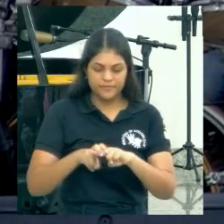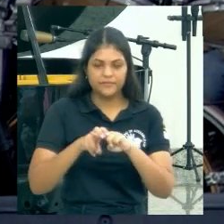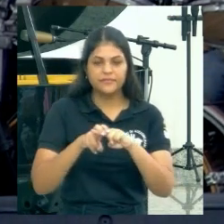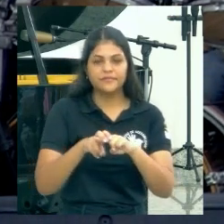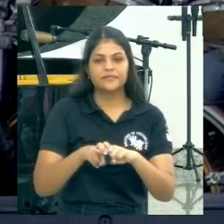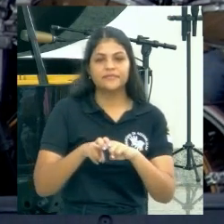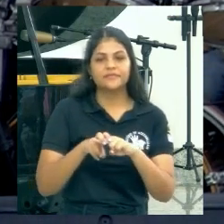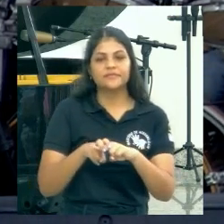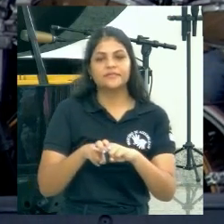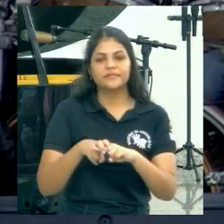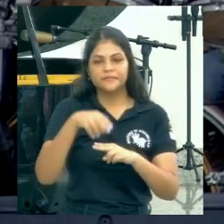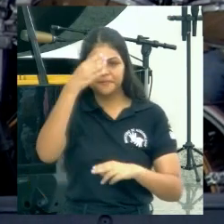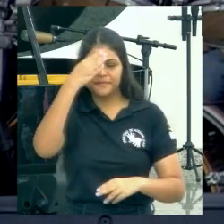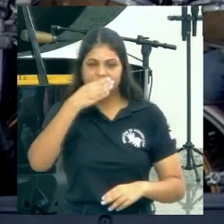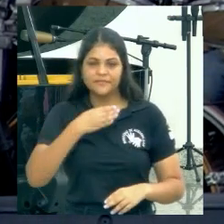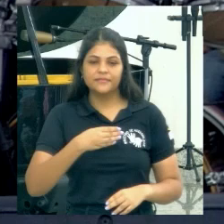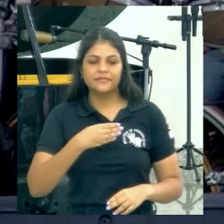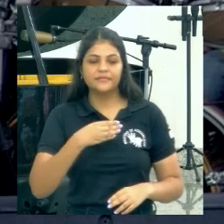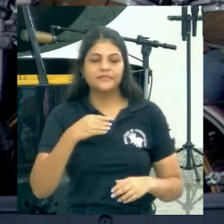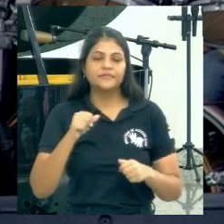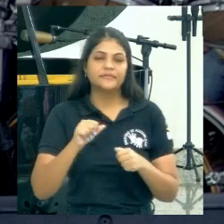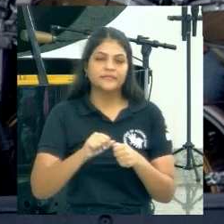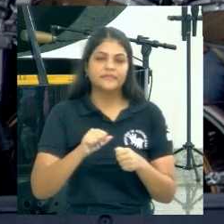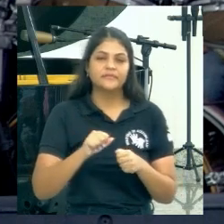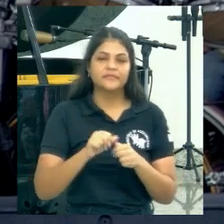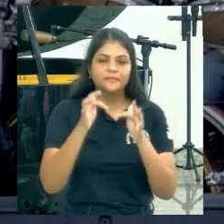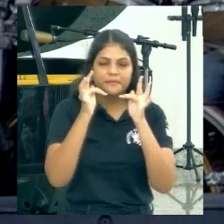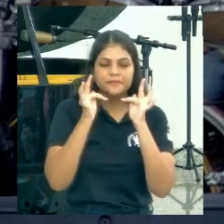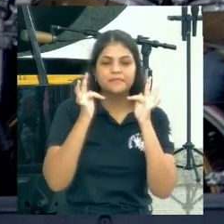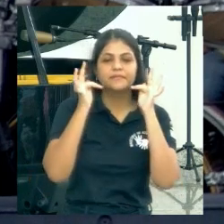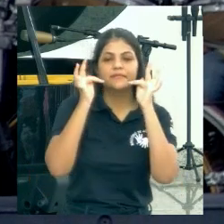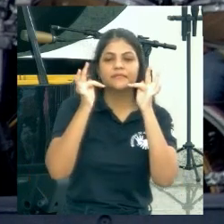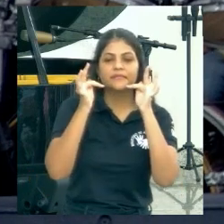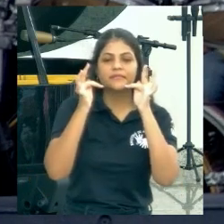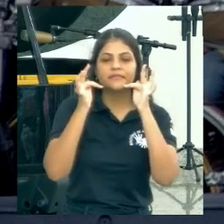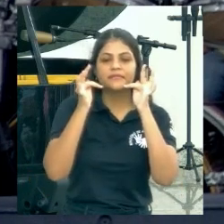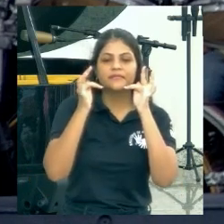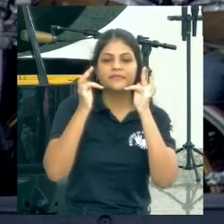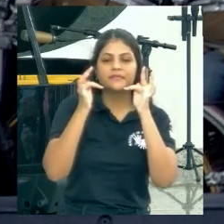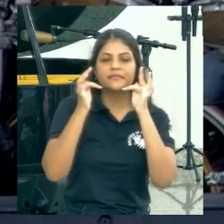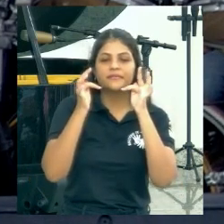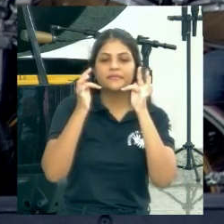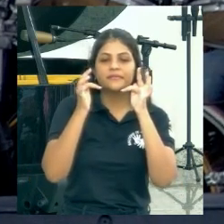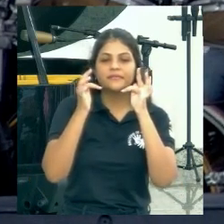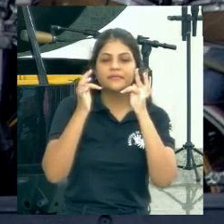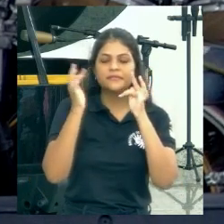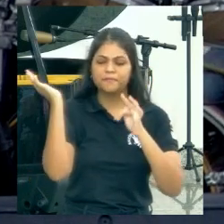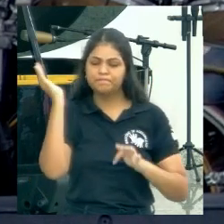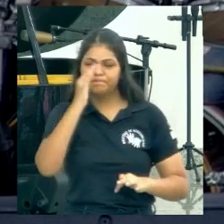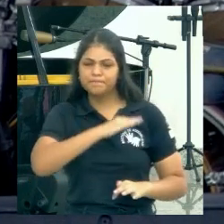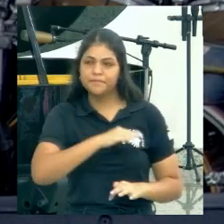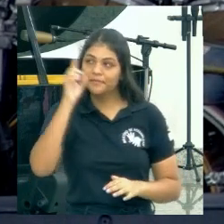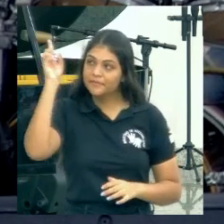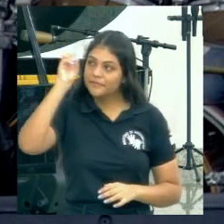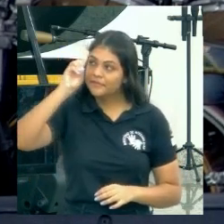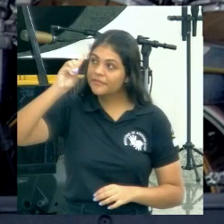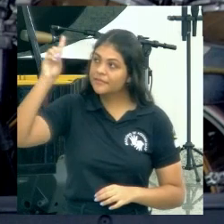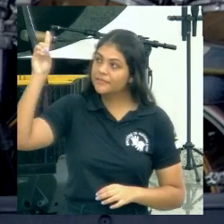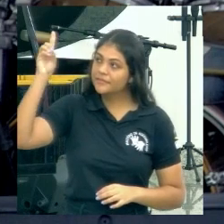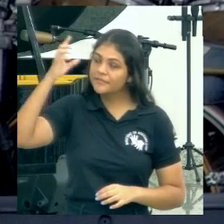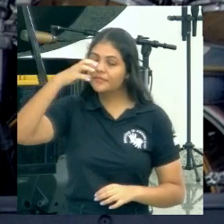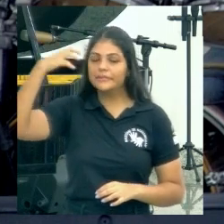frente dele. E façam com que testemunhem que ele amaldiçoou tanto a Deus quanto ao